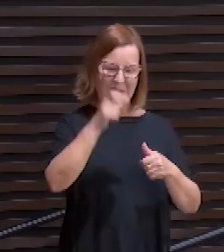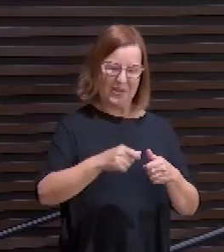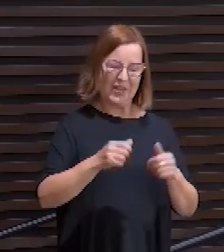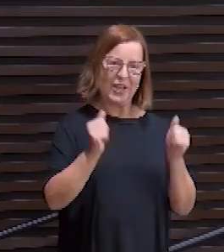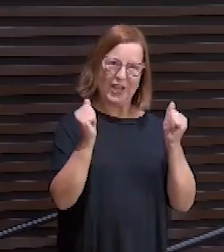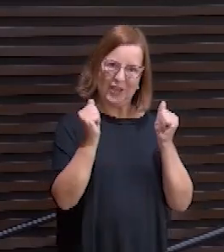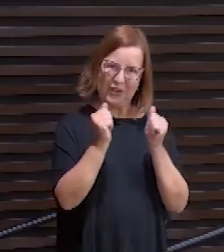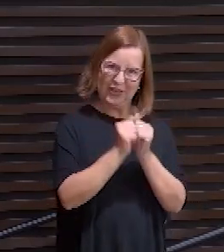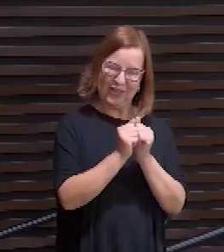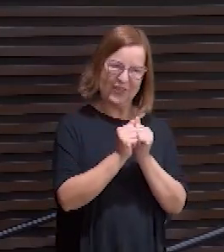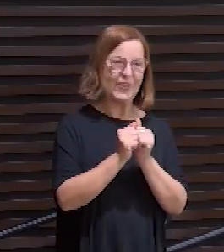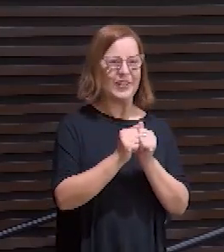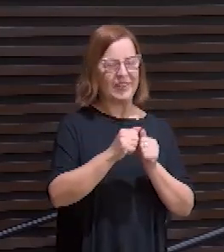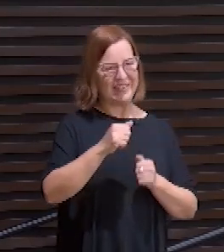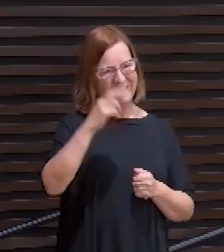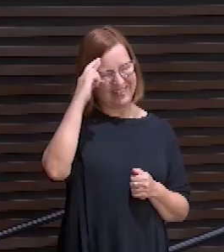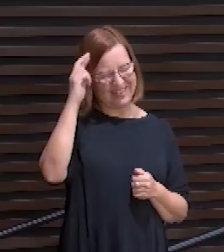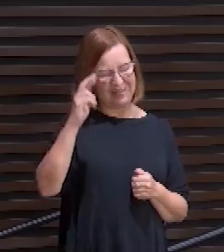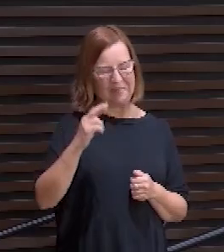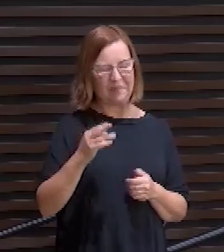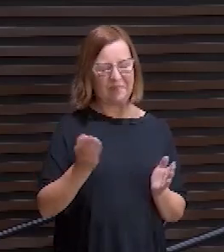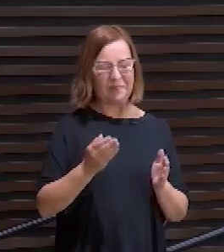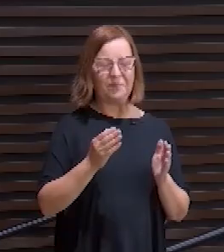creem. Amém? Vamos orar?